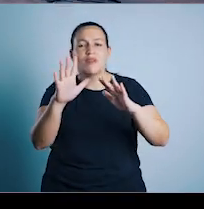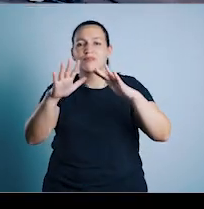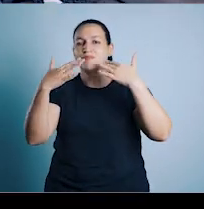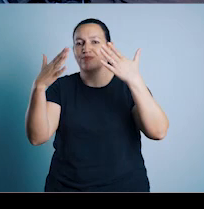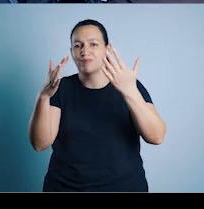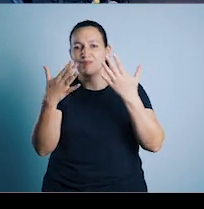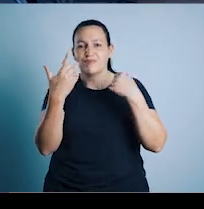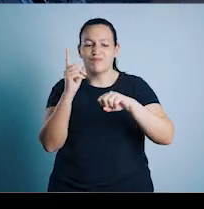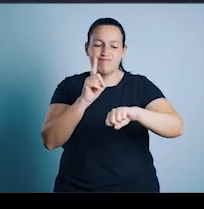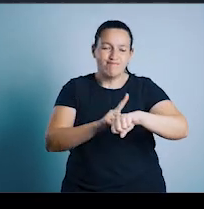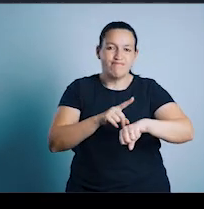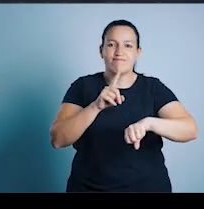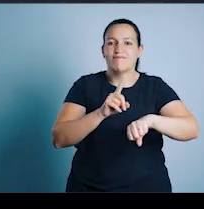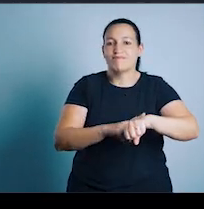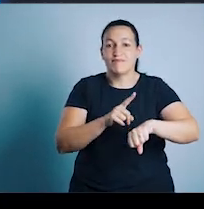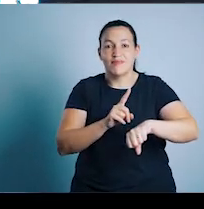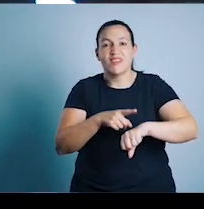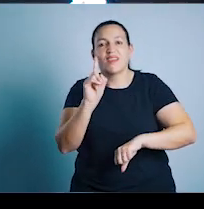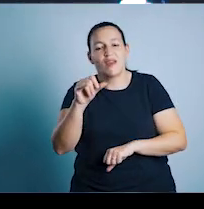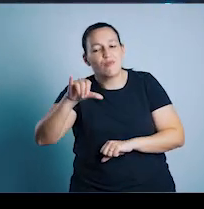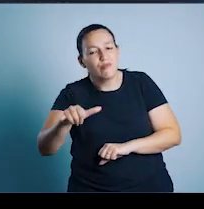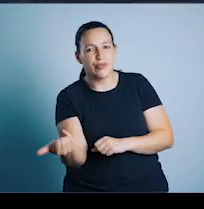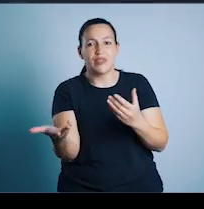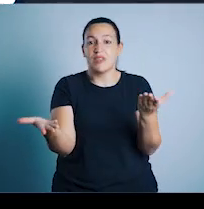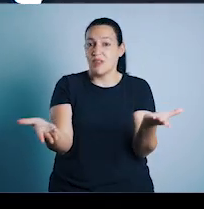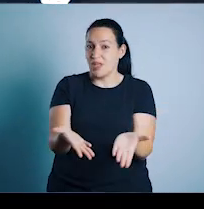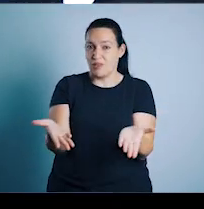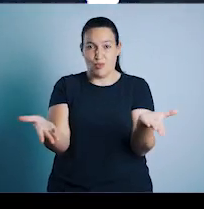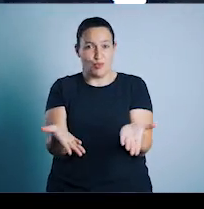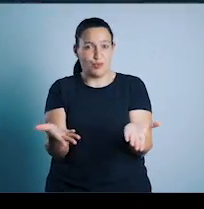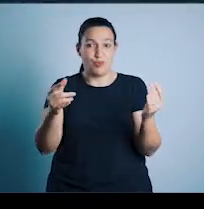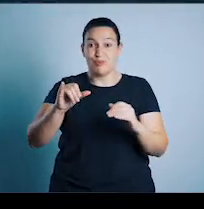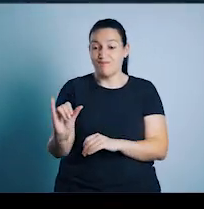é hoje, nossa hora.